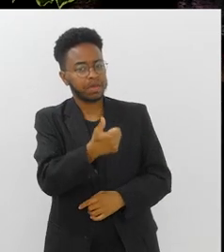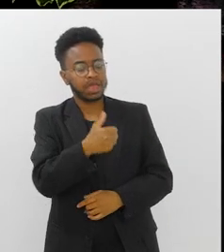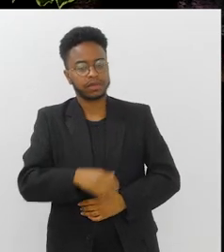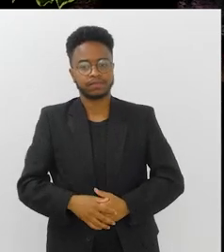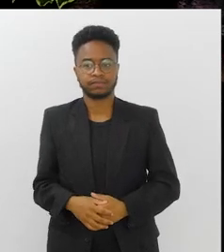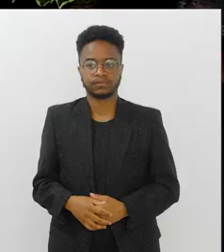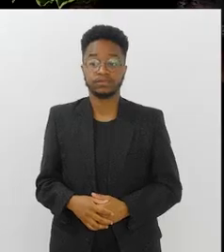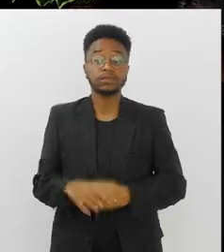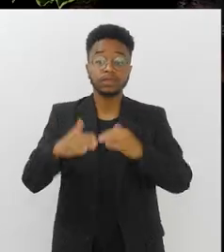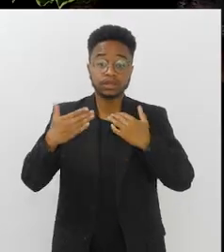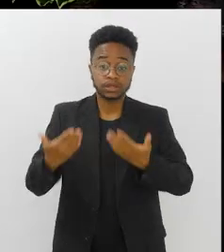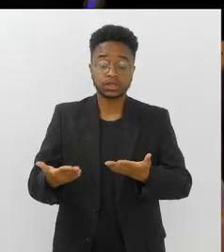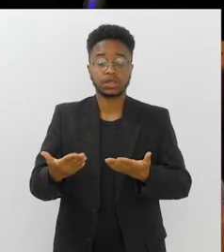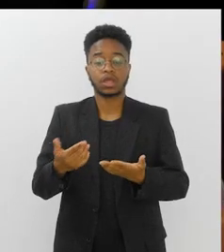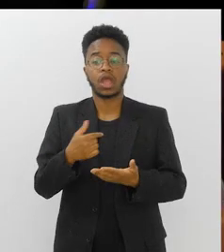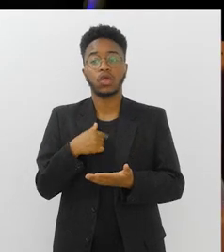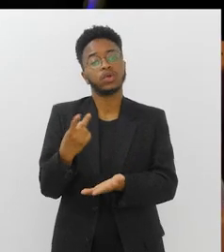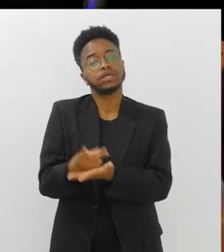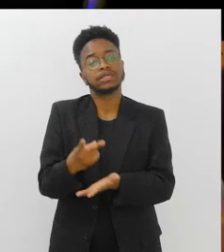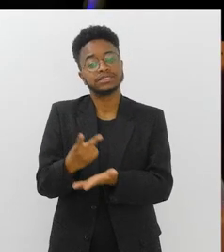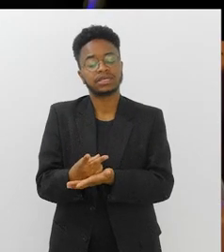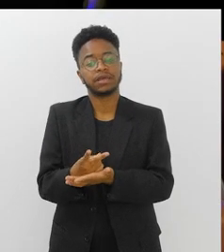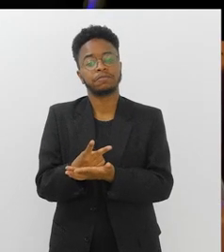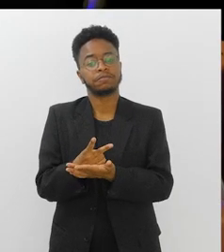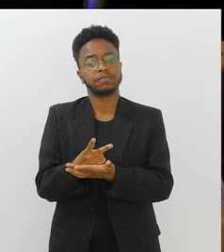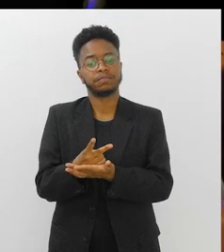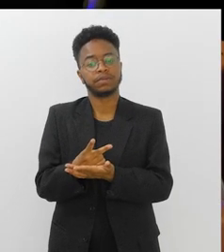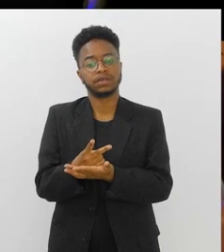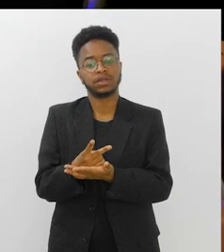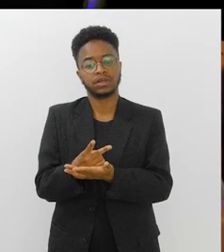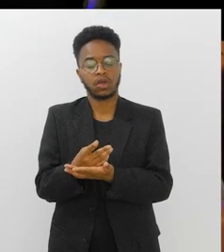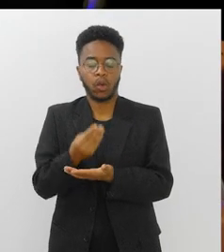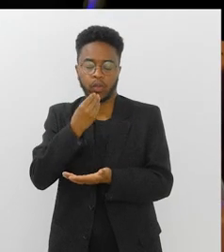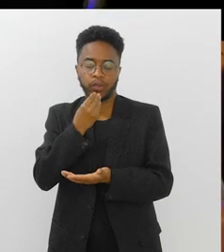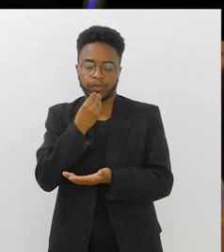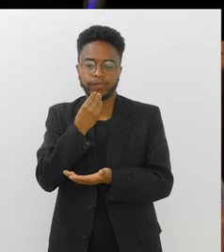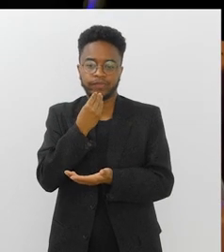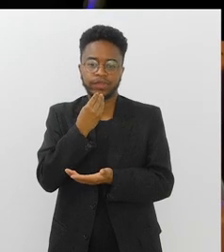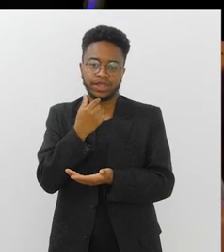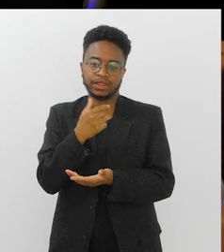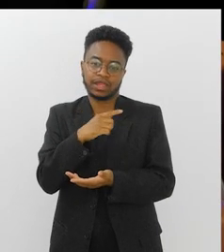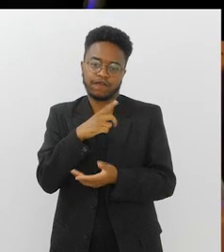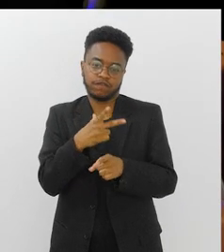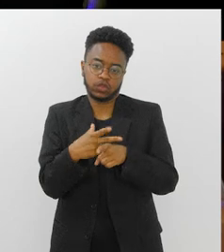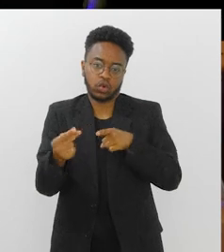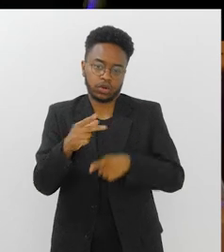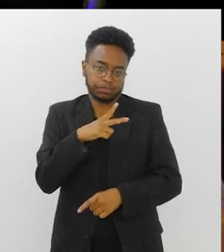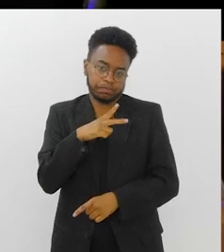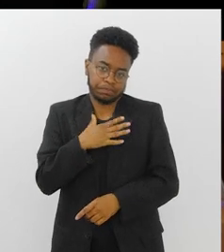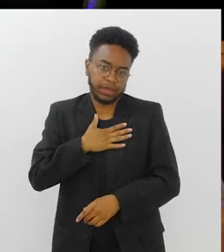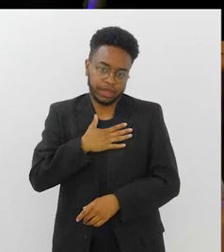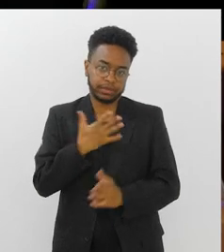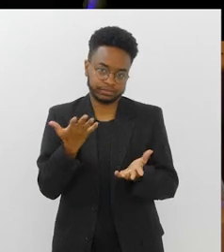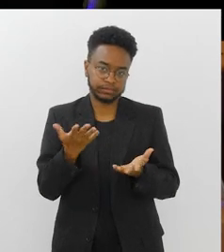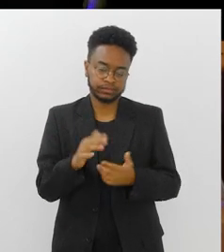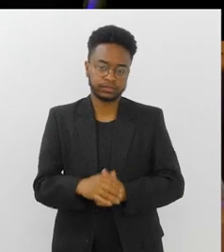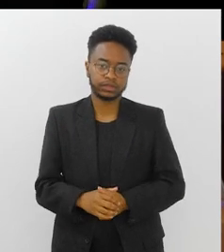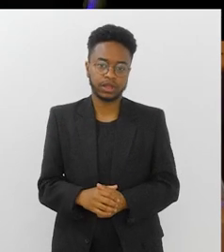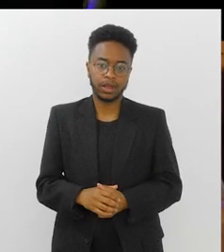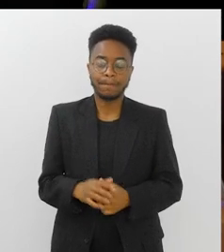então assim e e eu eu sempre enfrentei Claro com com uma vitória pessoal minha